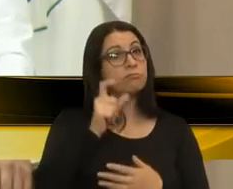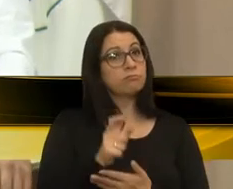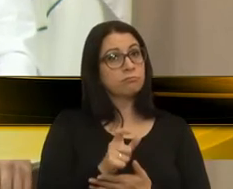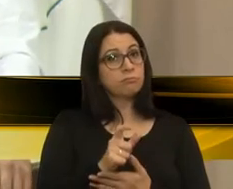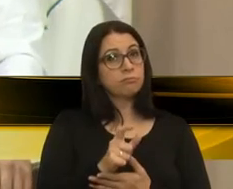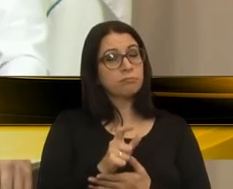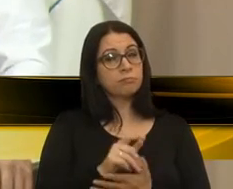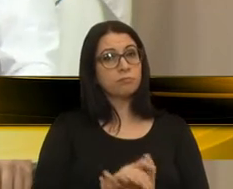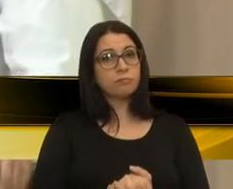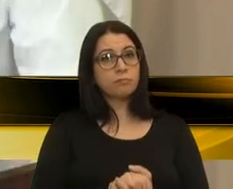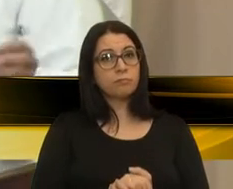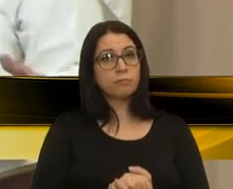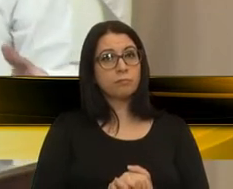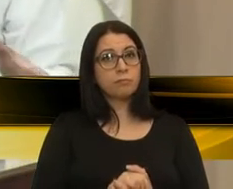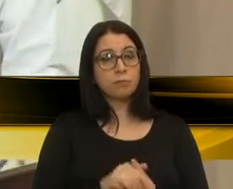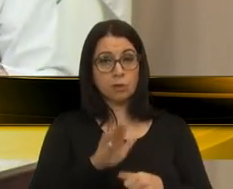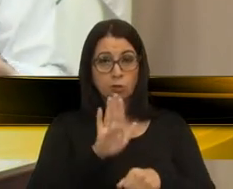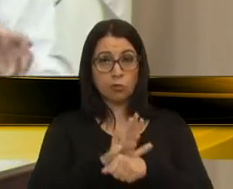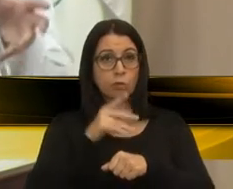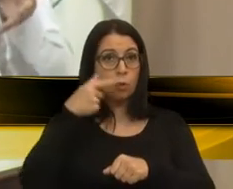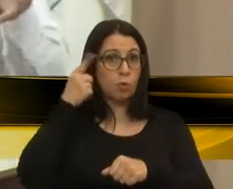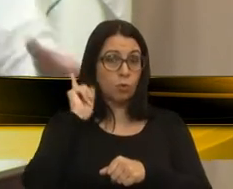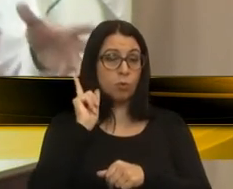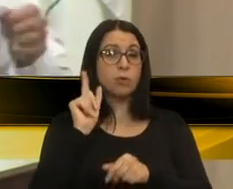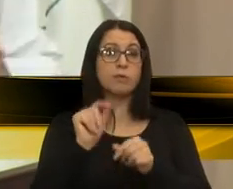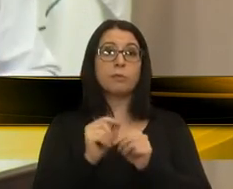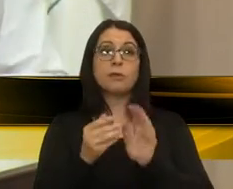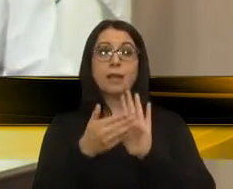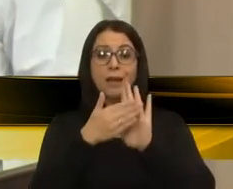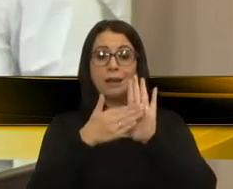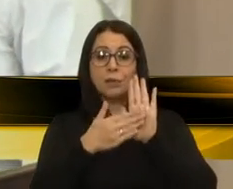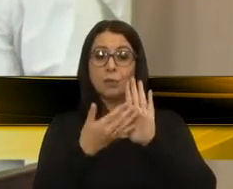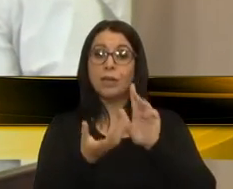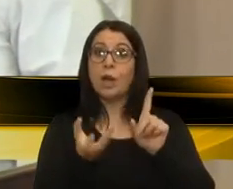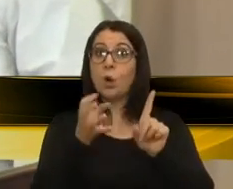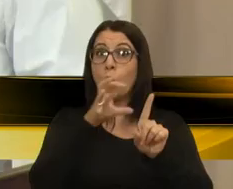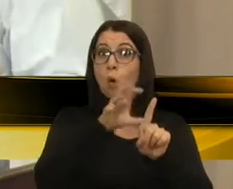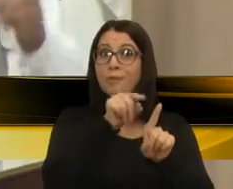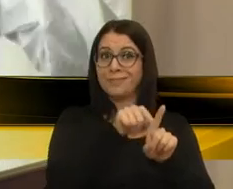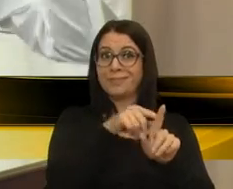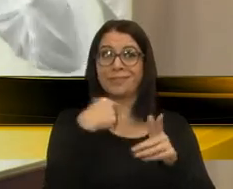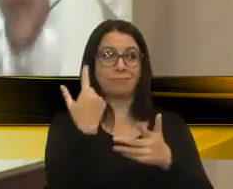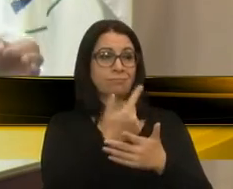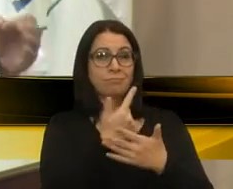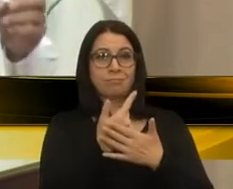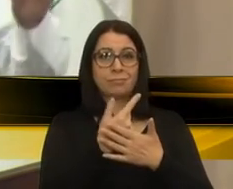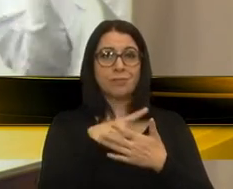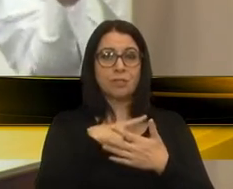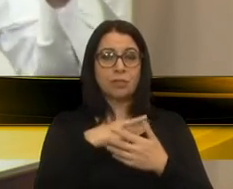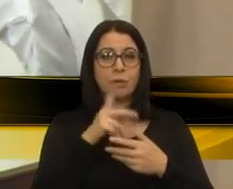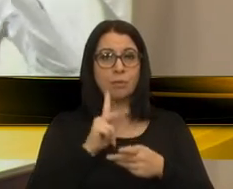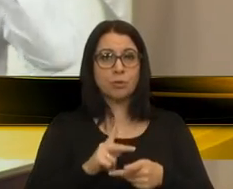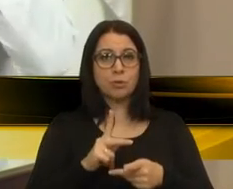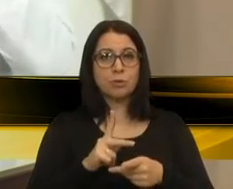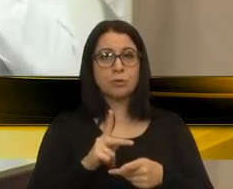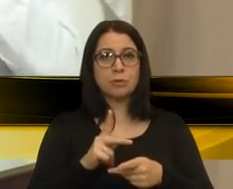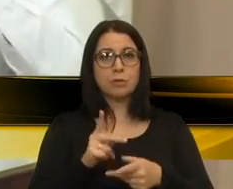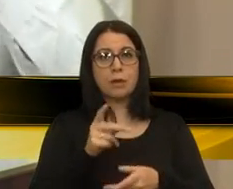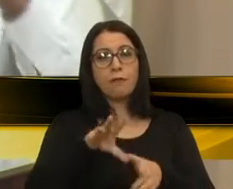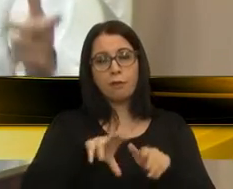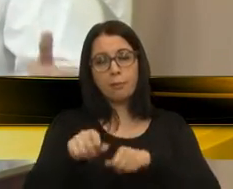a grande contribuição ontem foi poder colocar aqui o contraditório. E nós tivemos aqui um economista e o